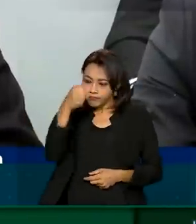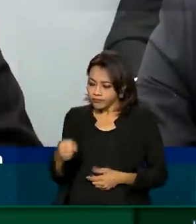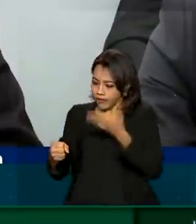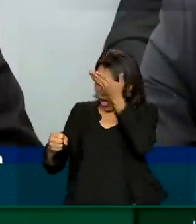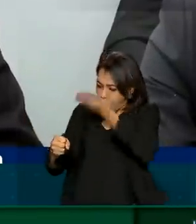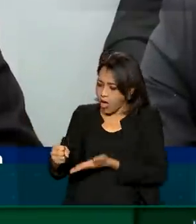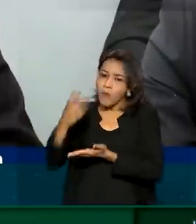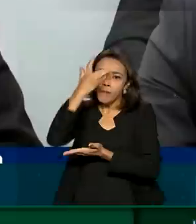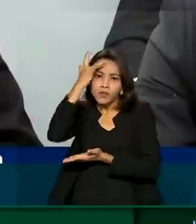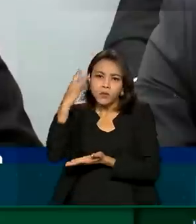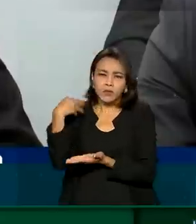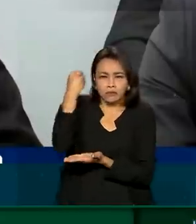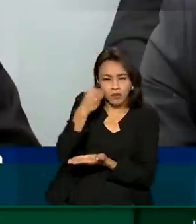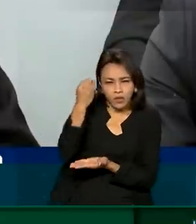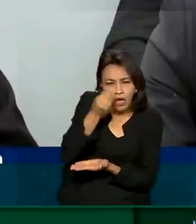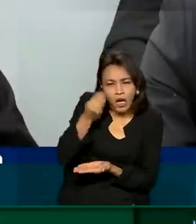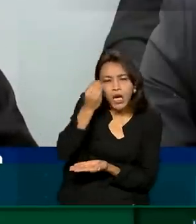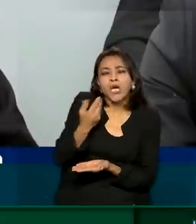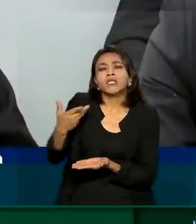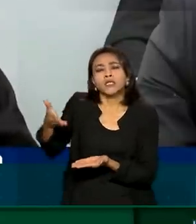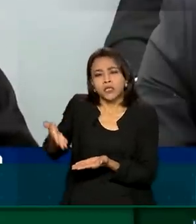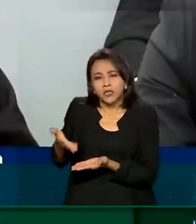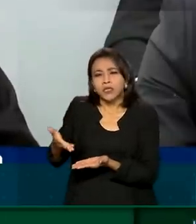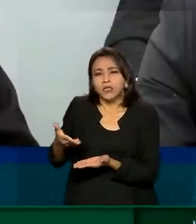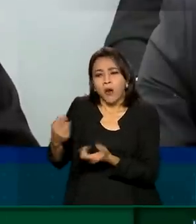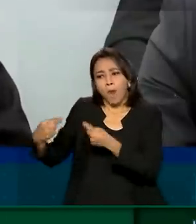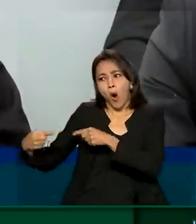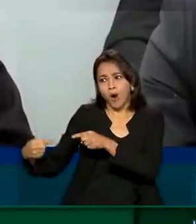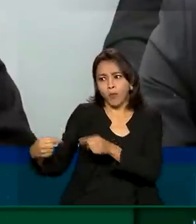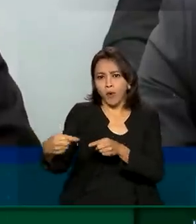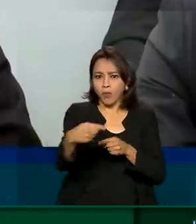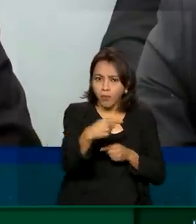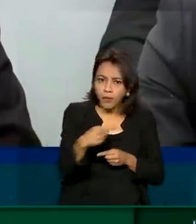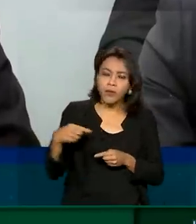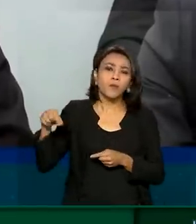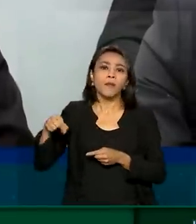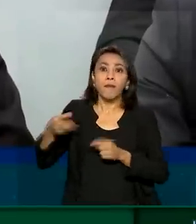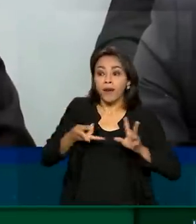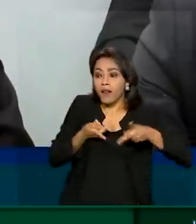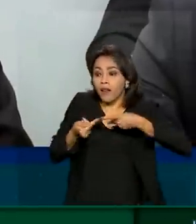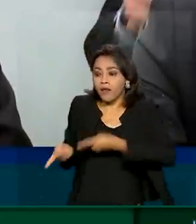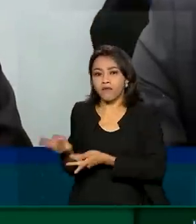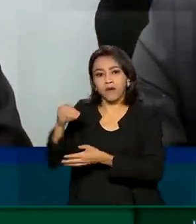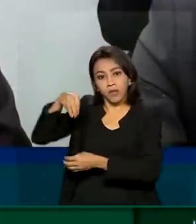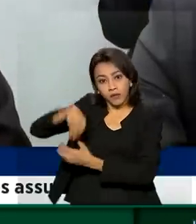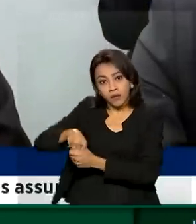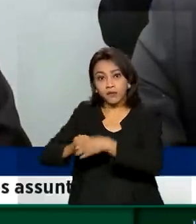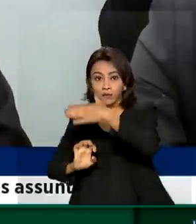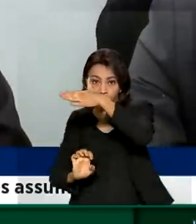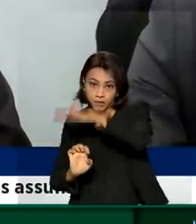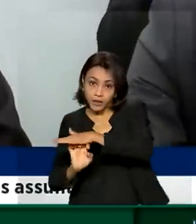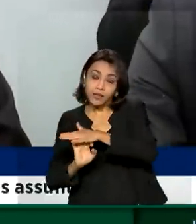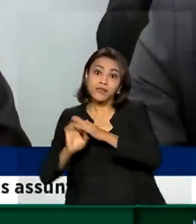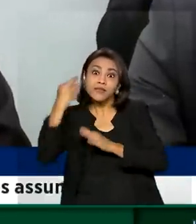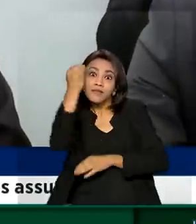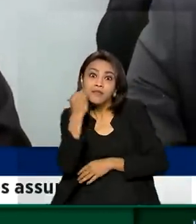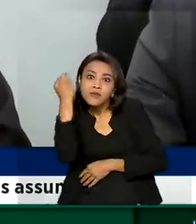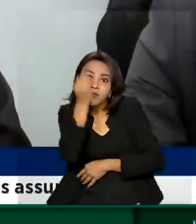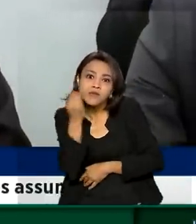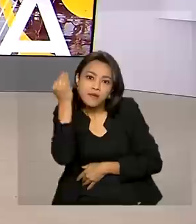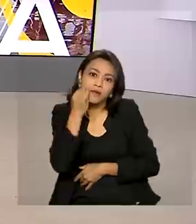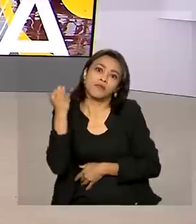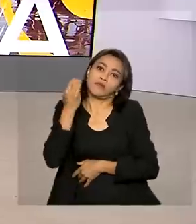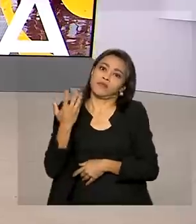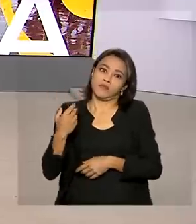com experiência em setores muito competitivos para levar para a Petrobras essa experiência importante de